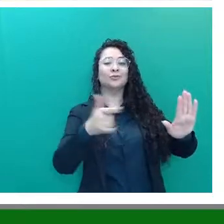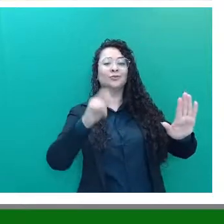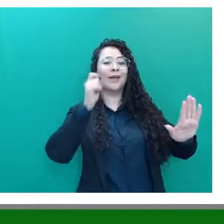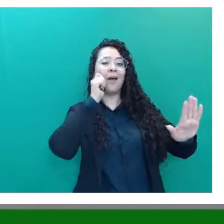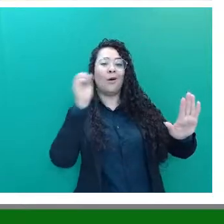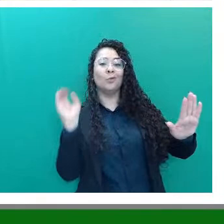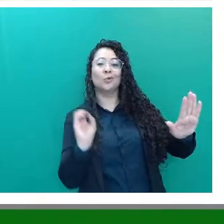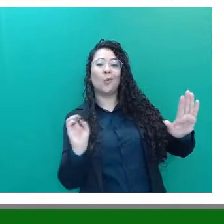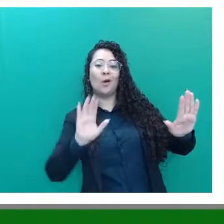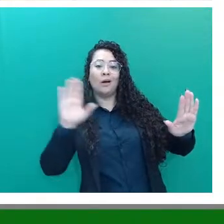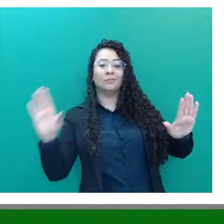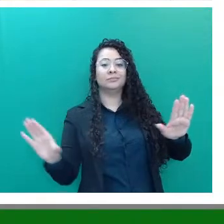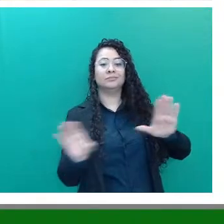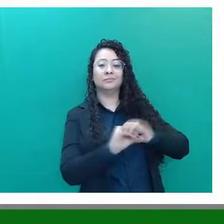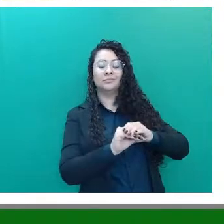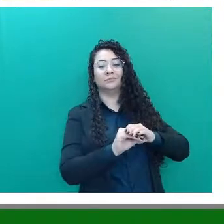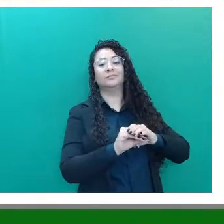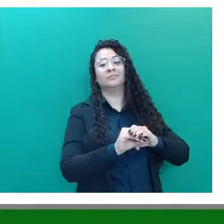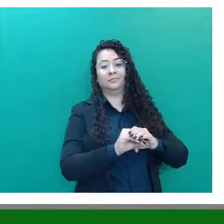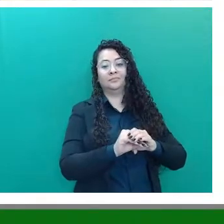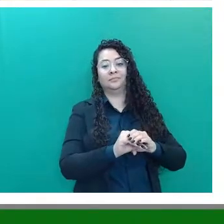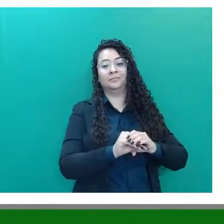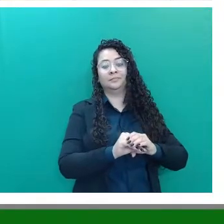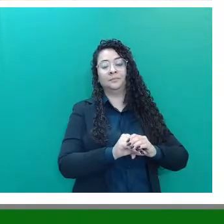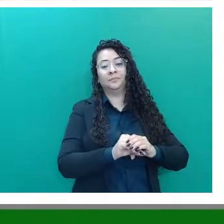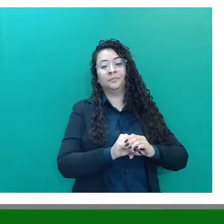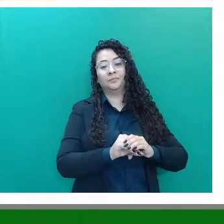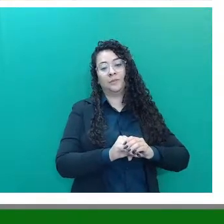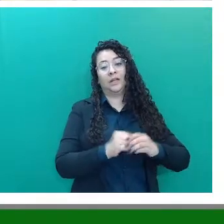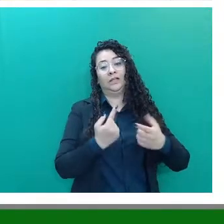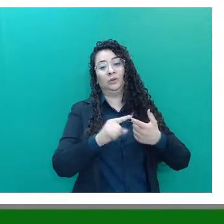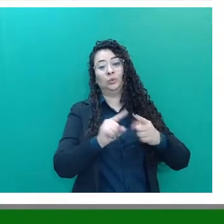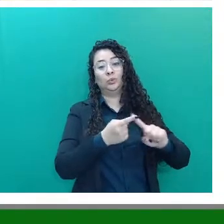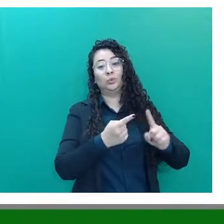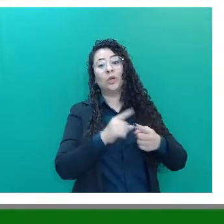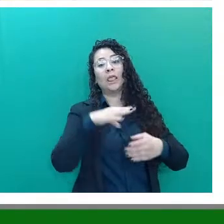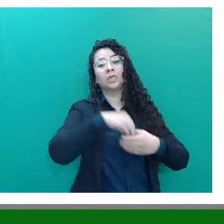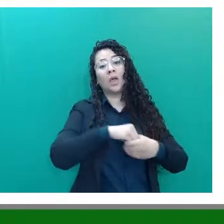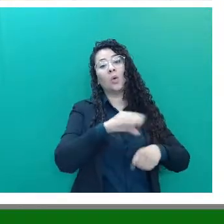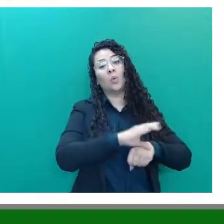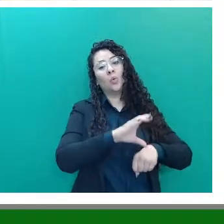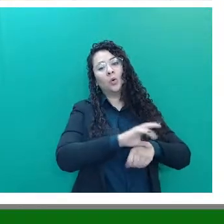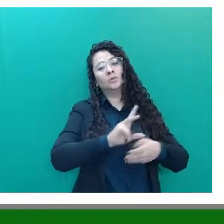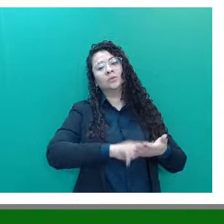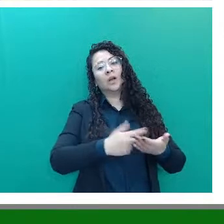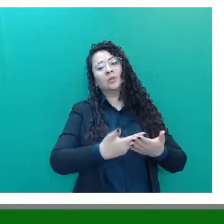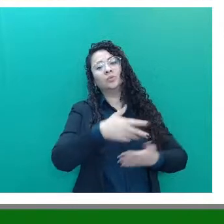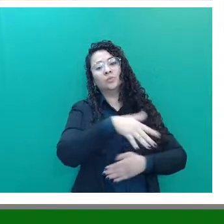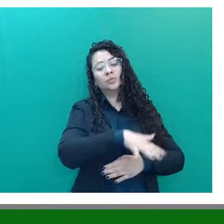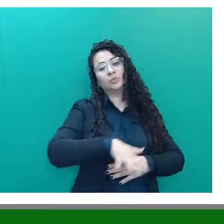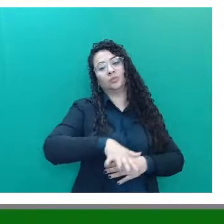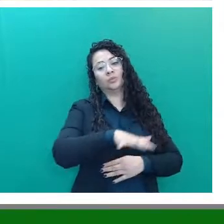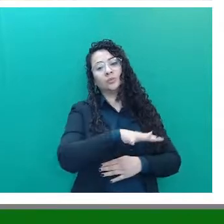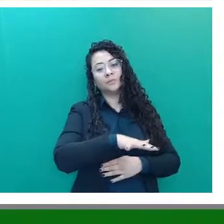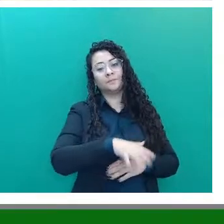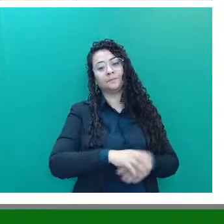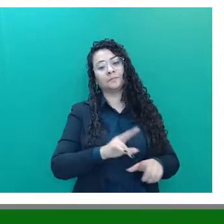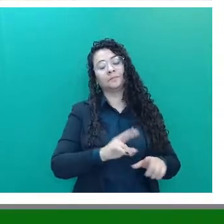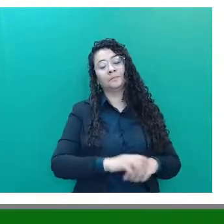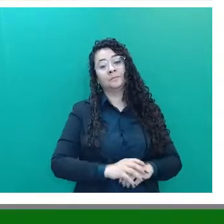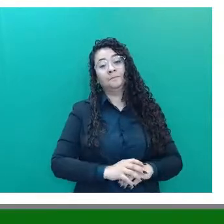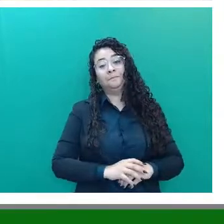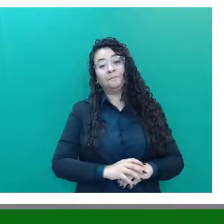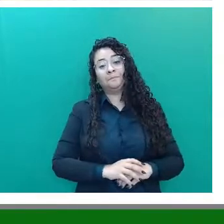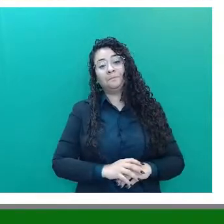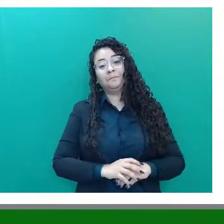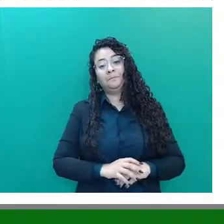discutem ensino de línguas dentro dos cursos de tradução e a diferenciação desse curso de línguas para